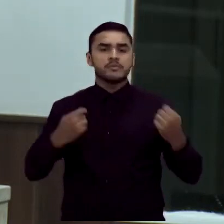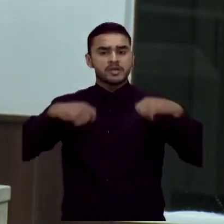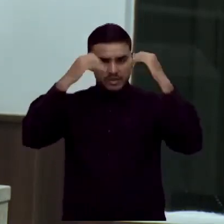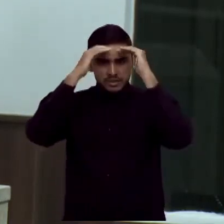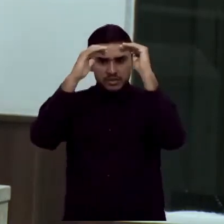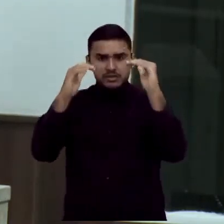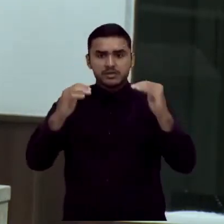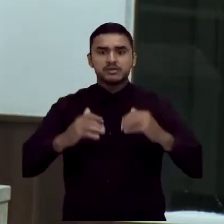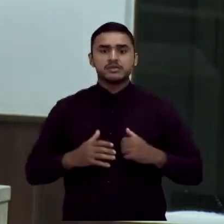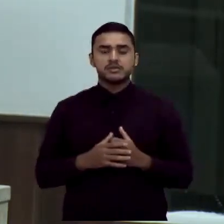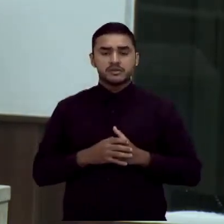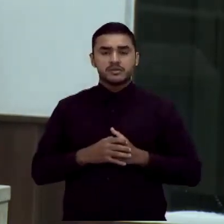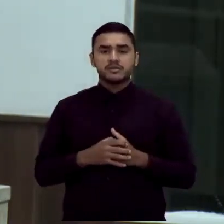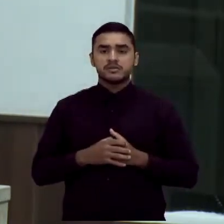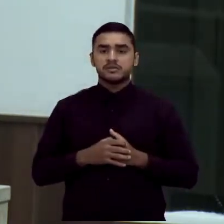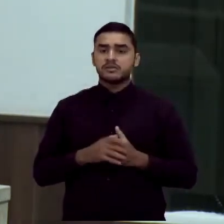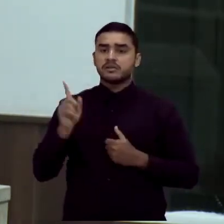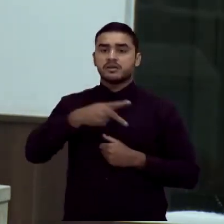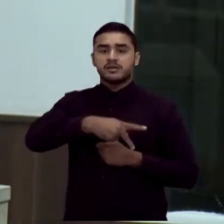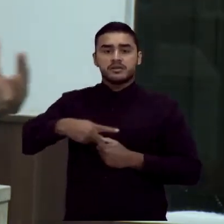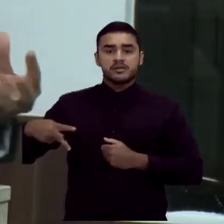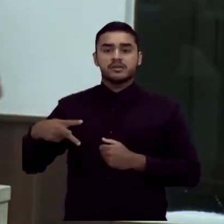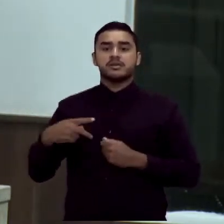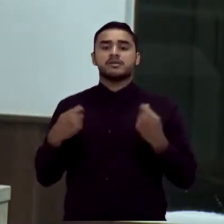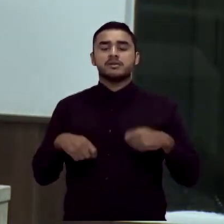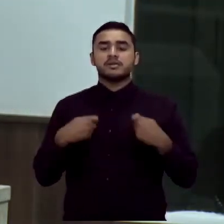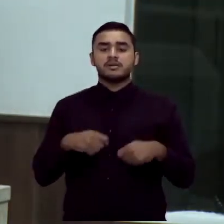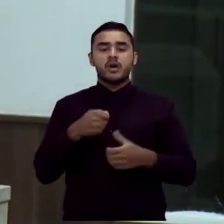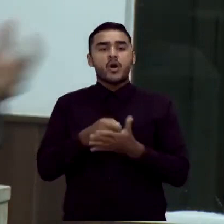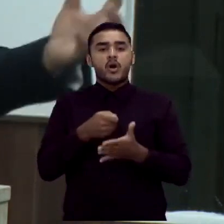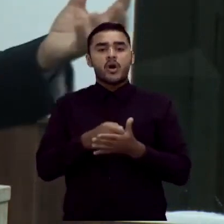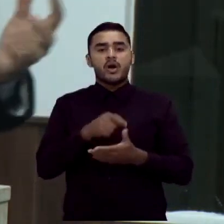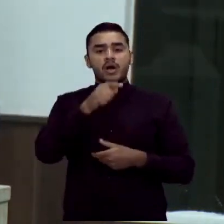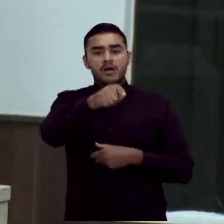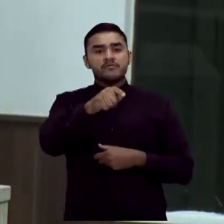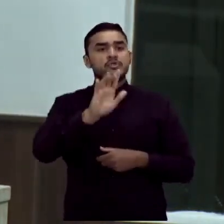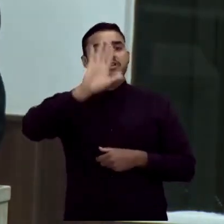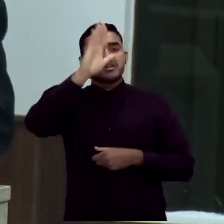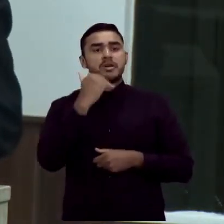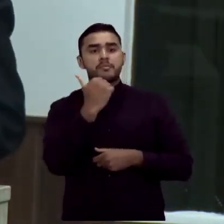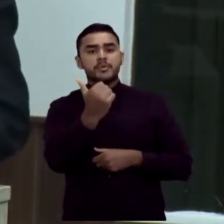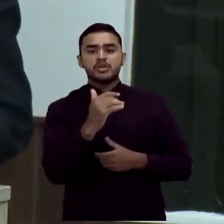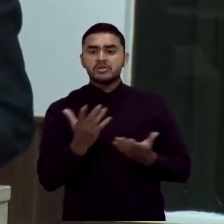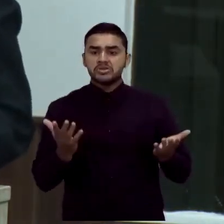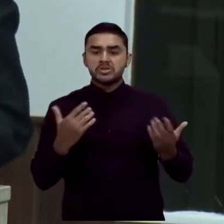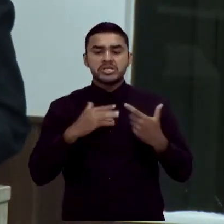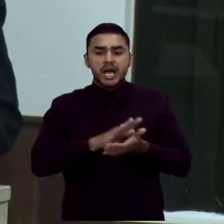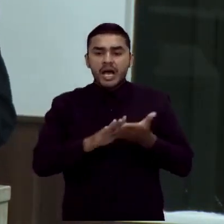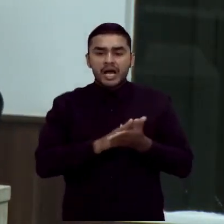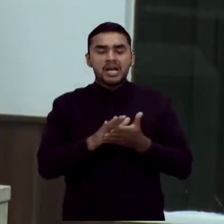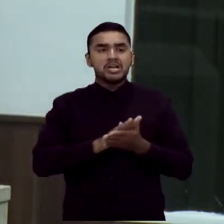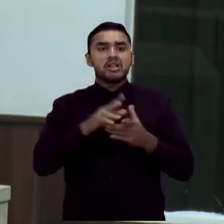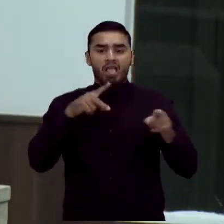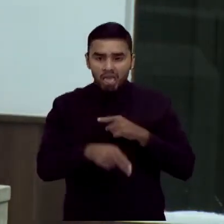Desde quando quem está presidindo a sessão é obrigado a querer ceder a palavra a Vossa Excelência sem nem pedir autorização?